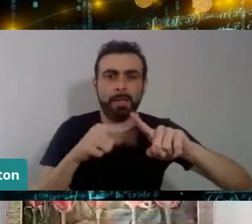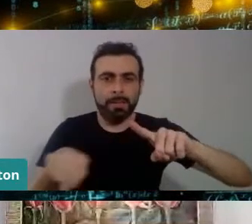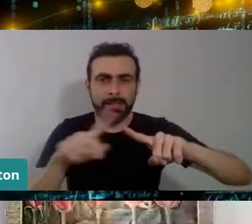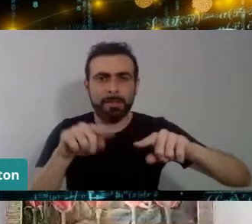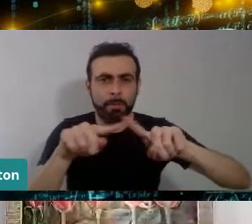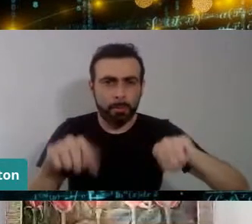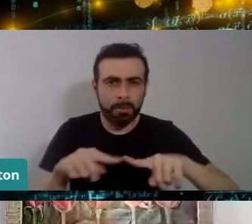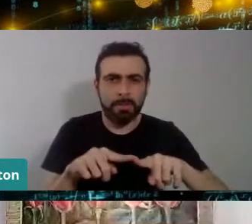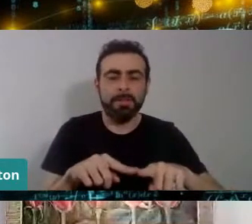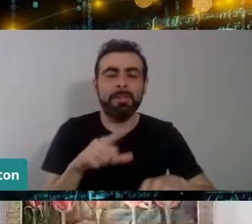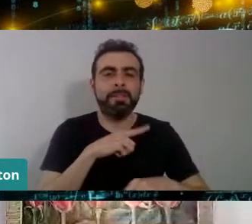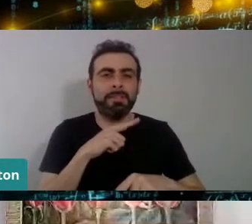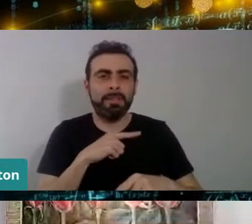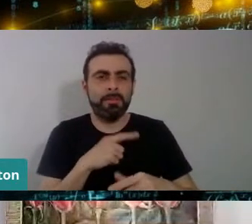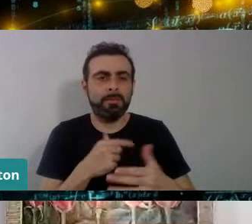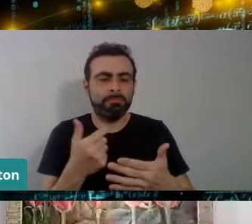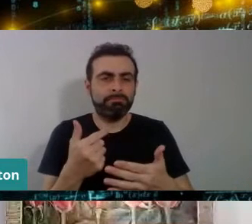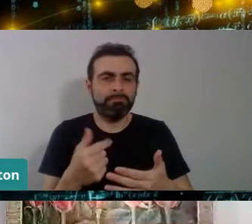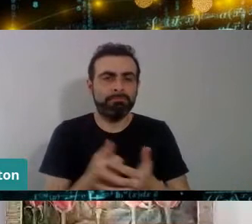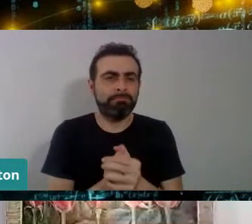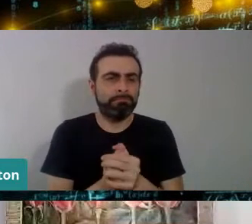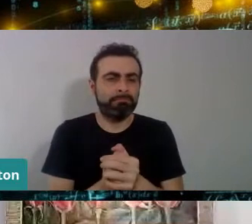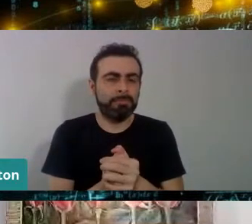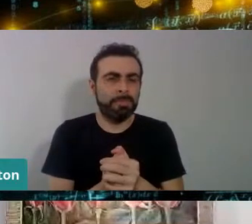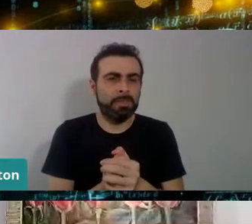Também geometria descritiva também, né, Koga?